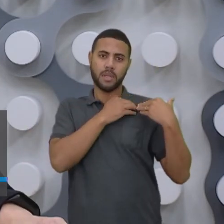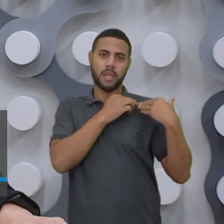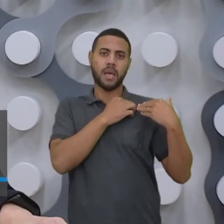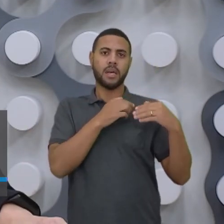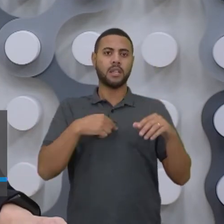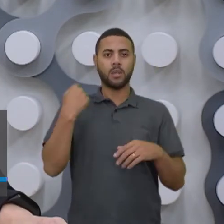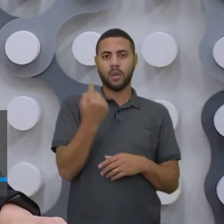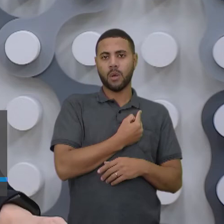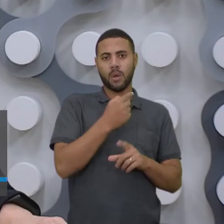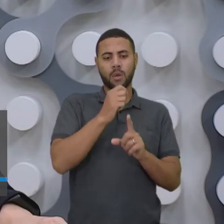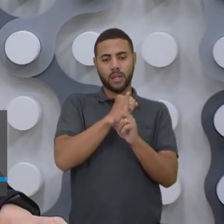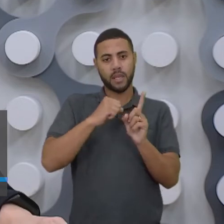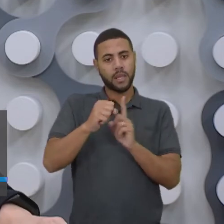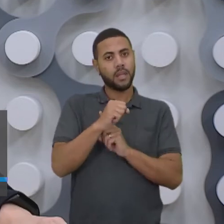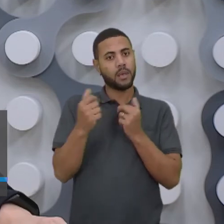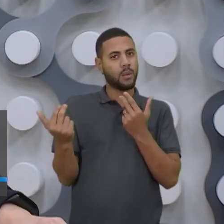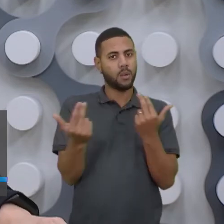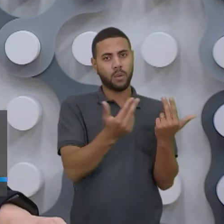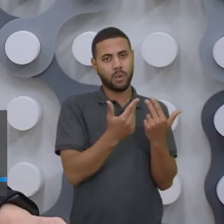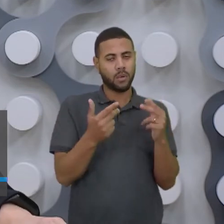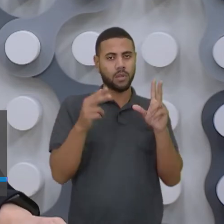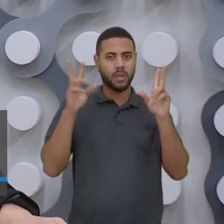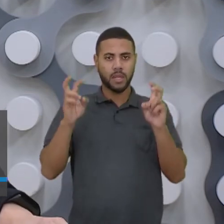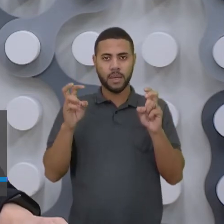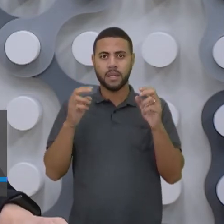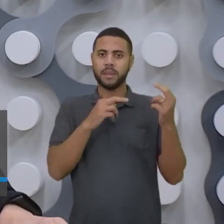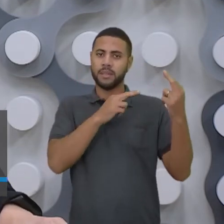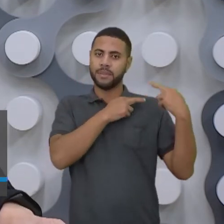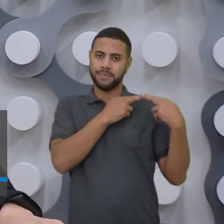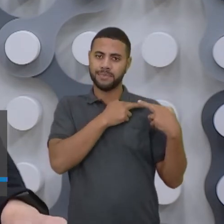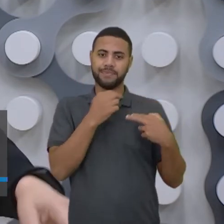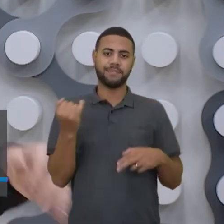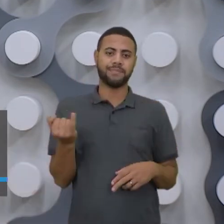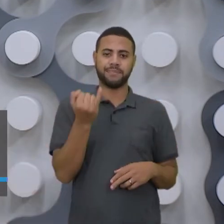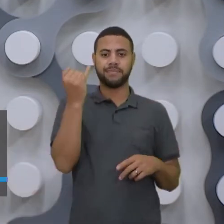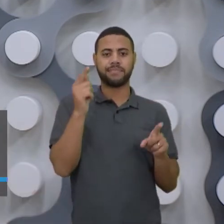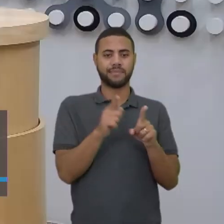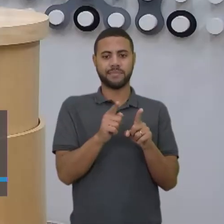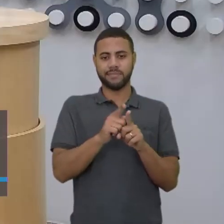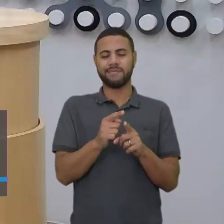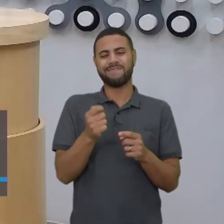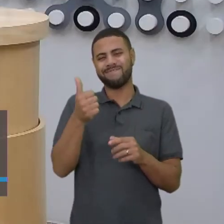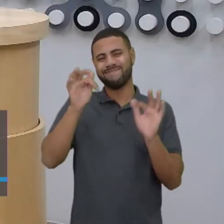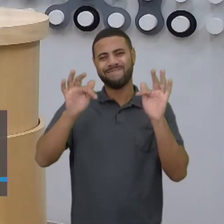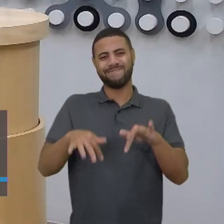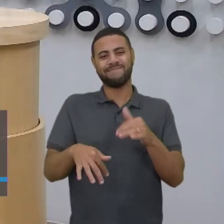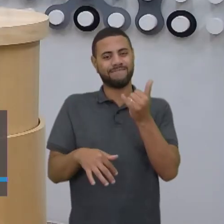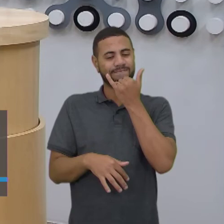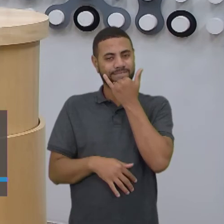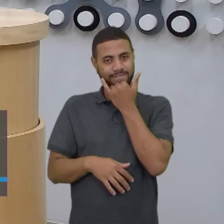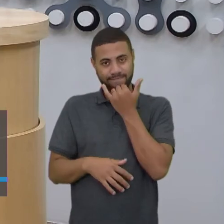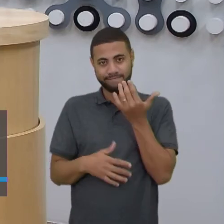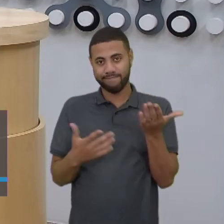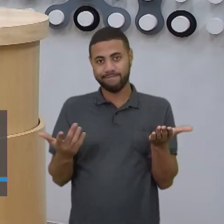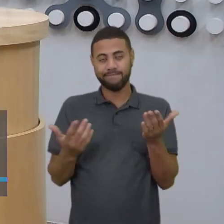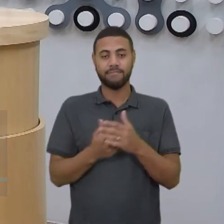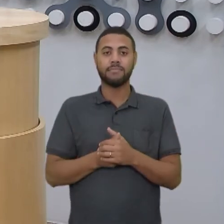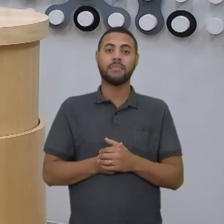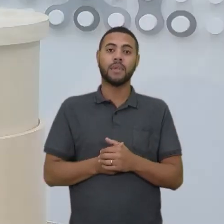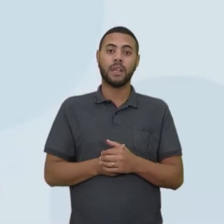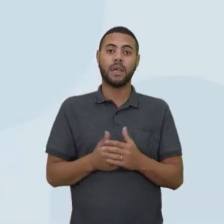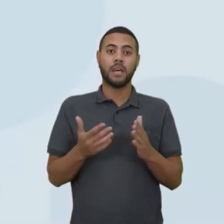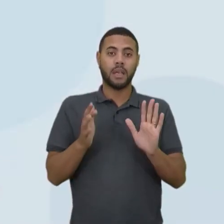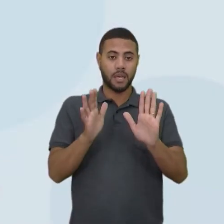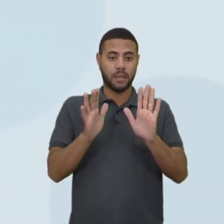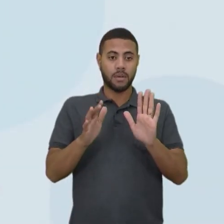nós, sociedade, tratarmos esses assuntos com responsabilidade também. Tá acabando, né, Mauro? Tá acabando. Antes de terminar a nossa aula, olha só, o que você vai fazer agora?